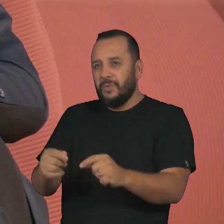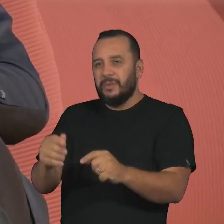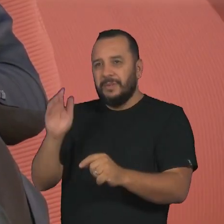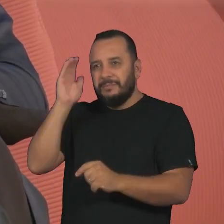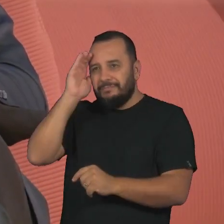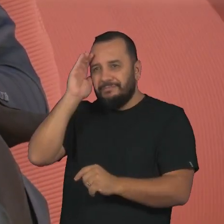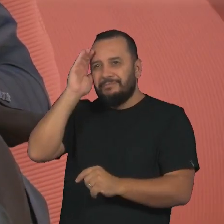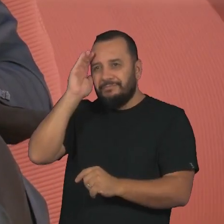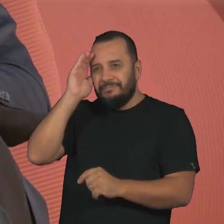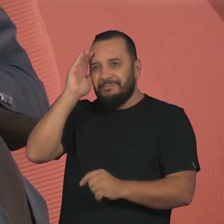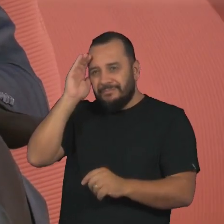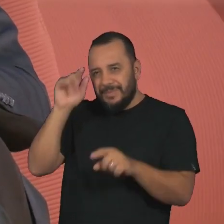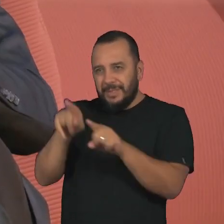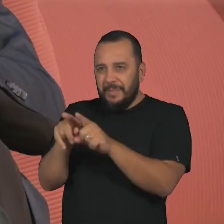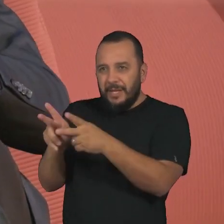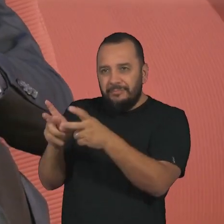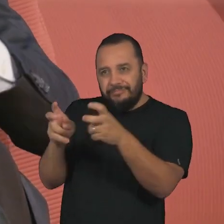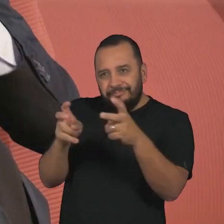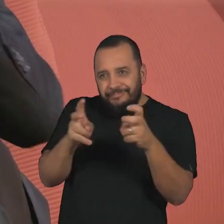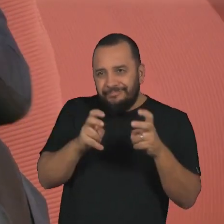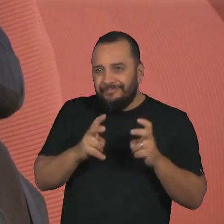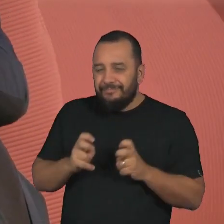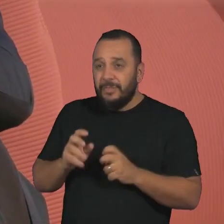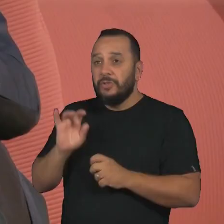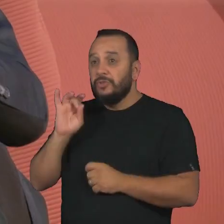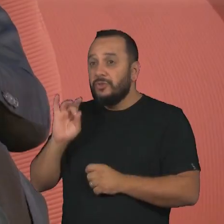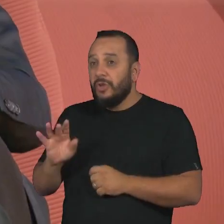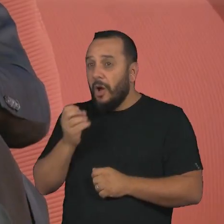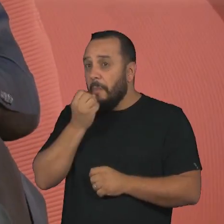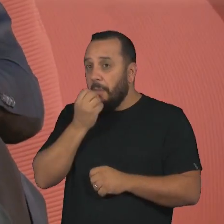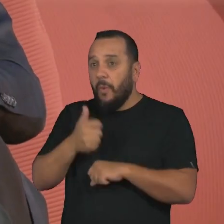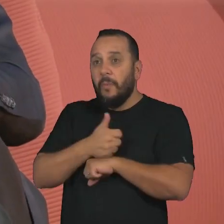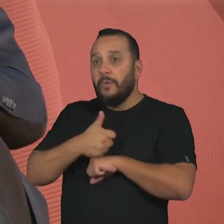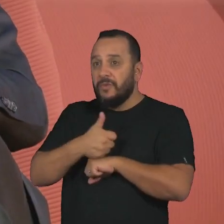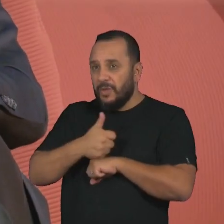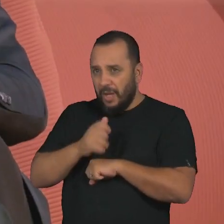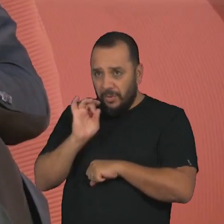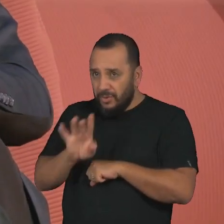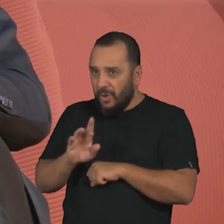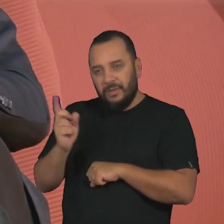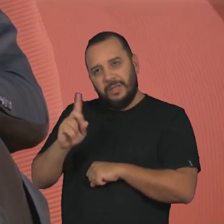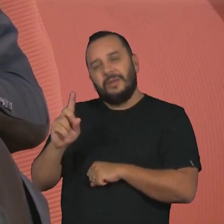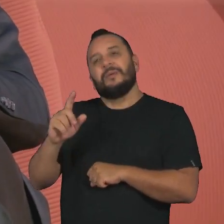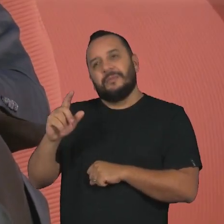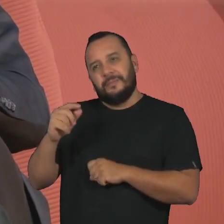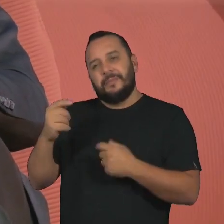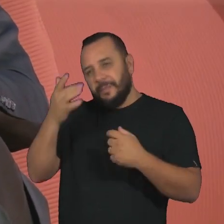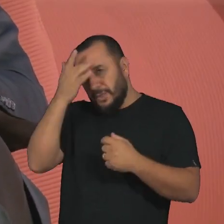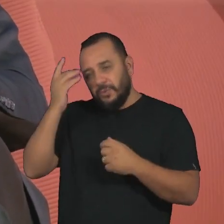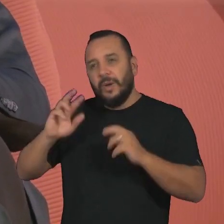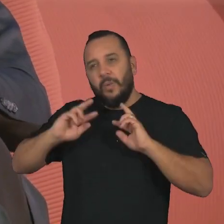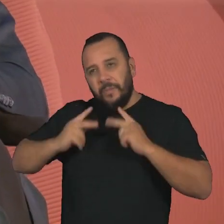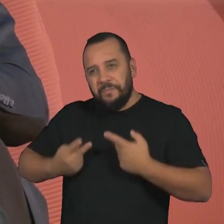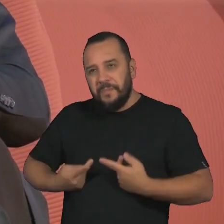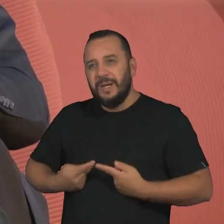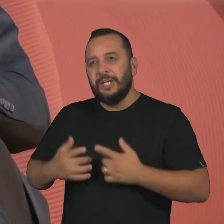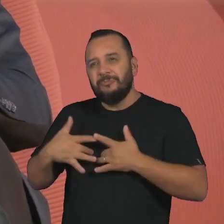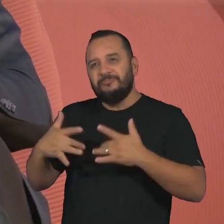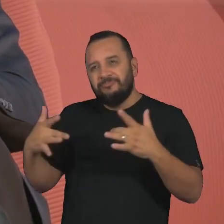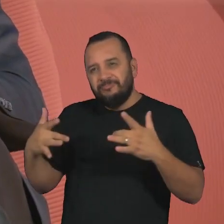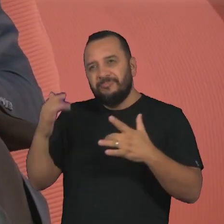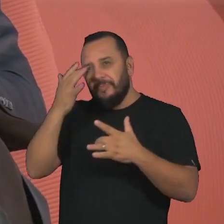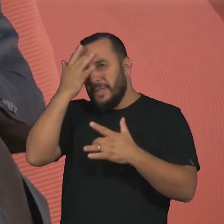sabe olhar. Né? Então é isso, a gente não quer só formar bons profissionais, mas boas pessoas. Uma experiência humana, né? Exato, uma experiência humana, com